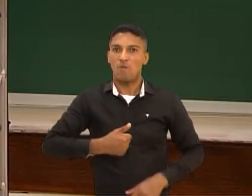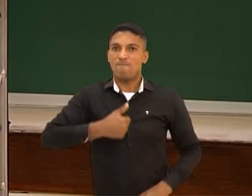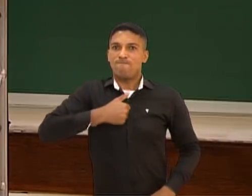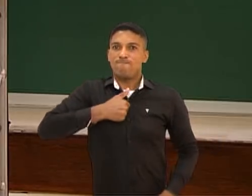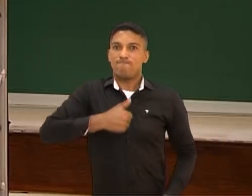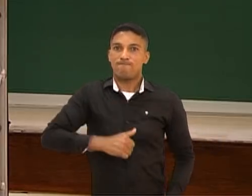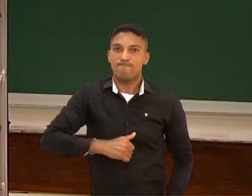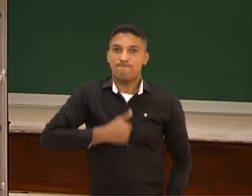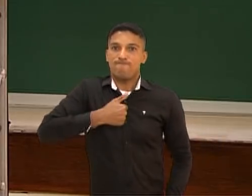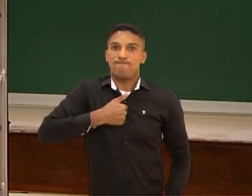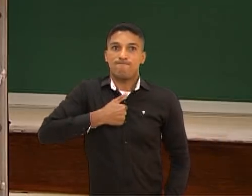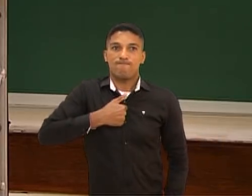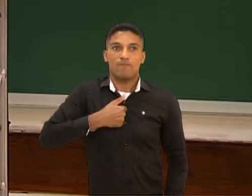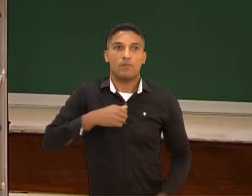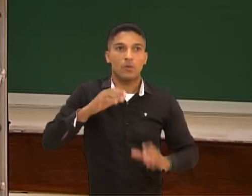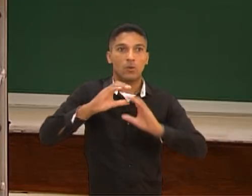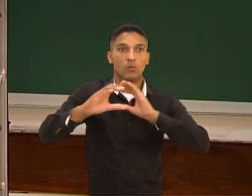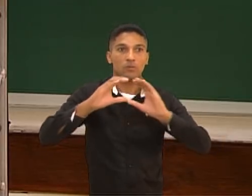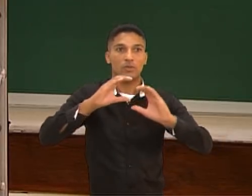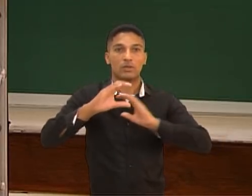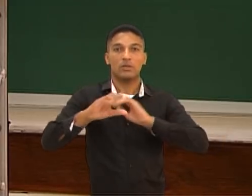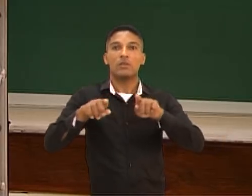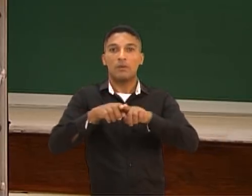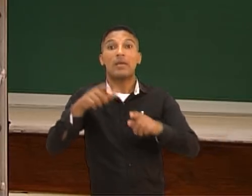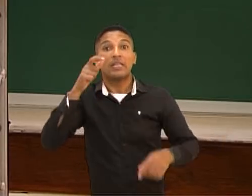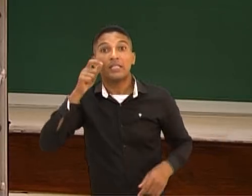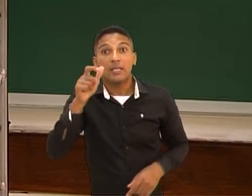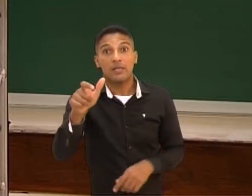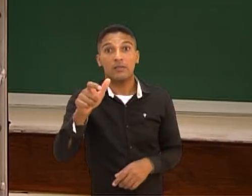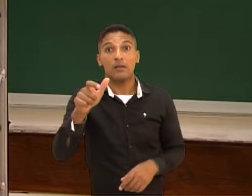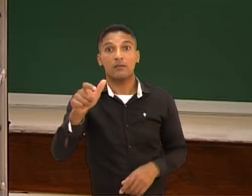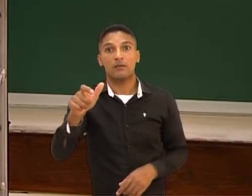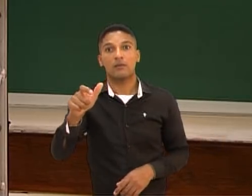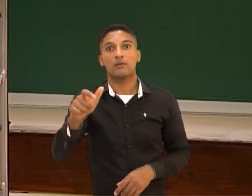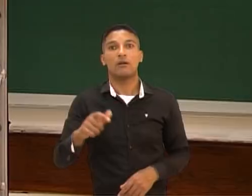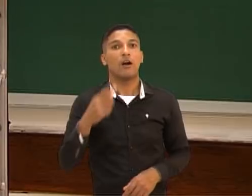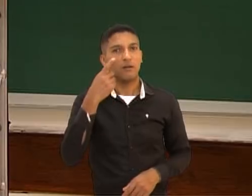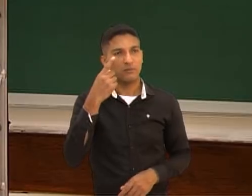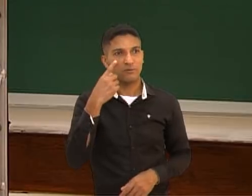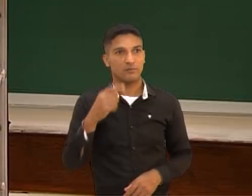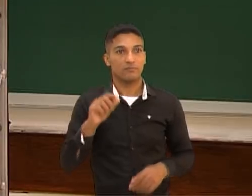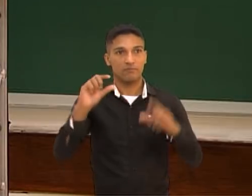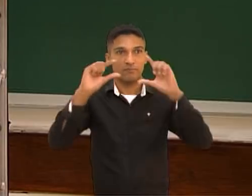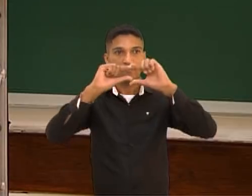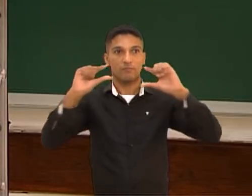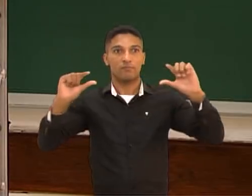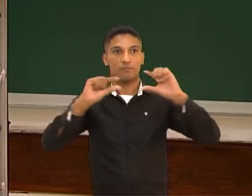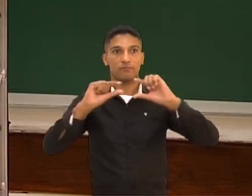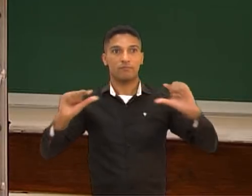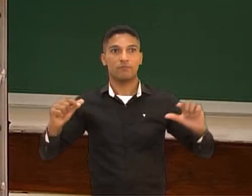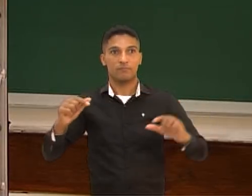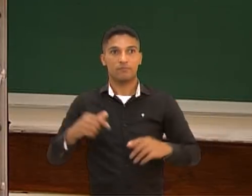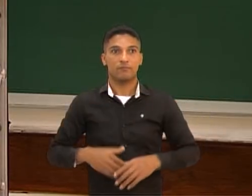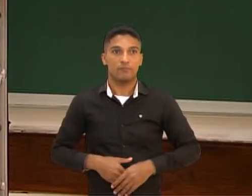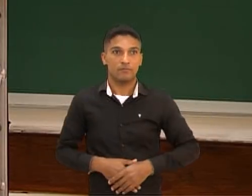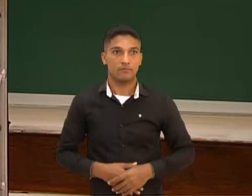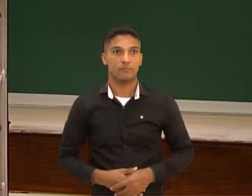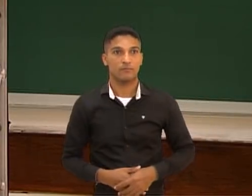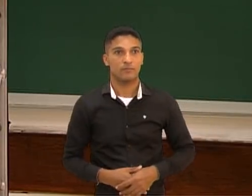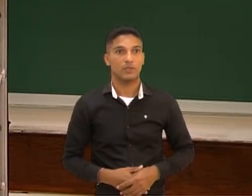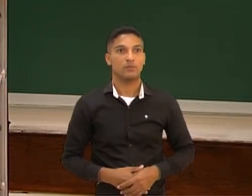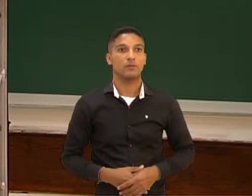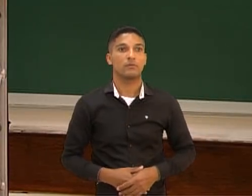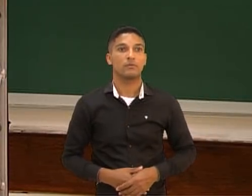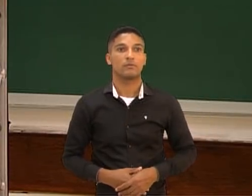analisar a totalidade do texto, a gente vai ver que o maior número de palavras, de frases, faz sentido mais que a gente coloque ele